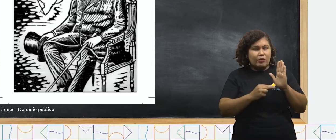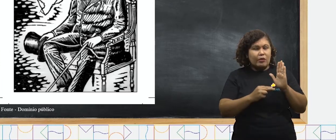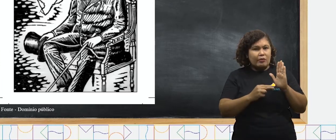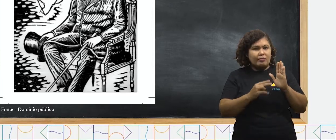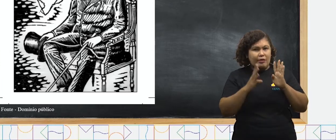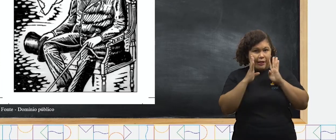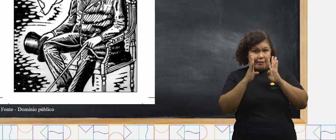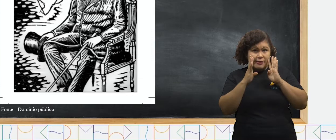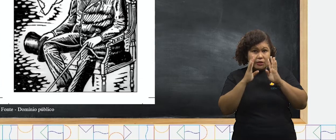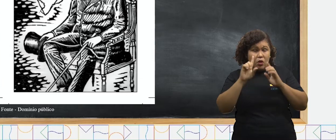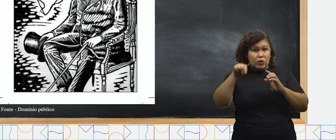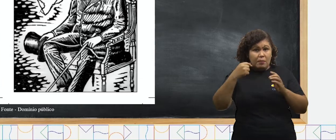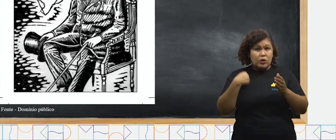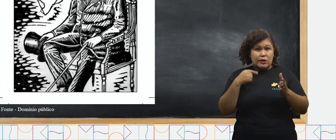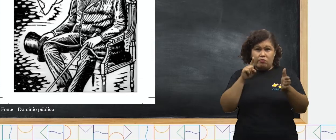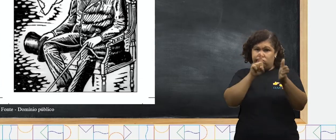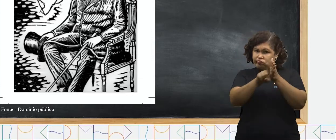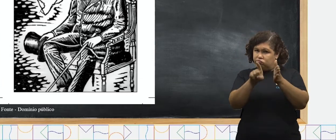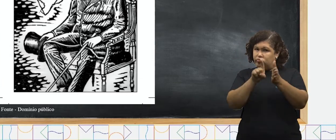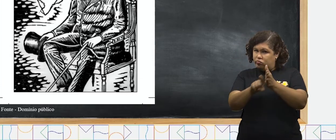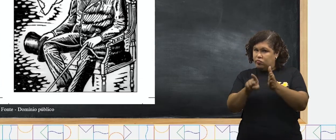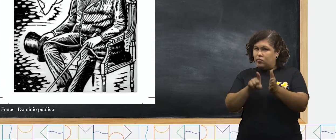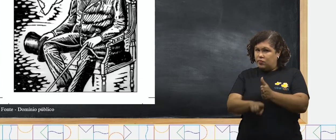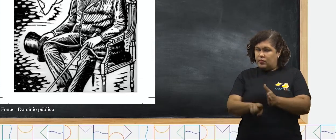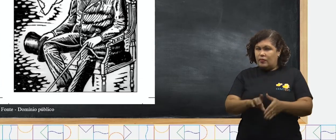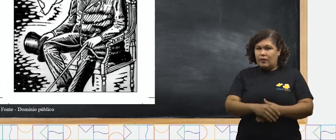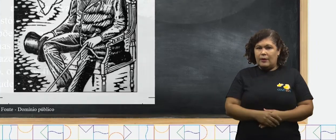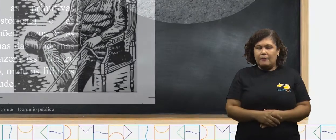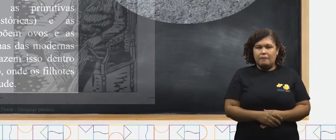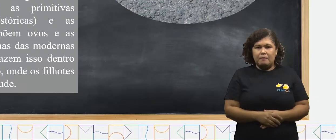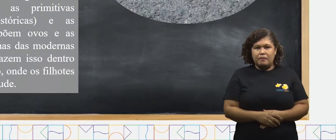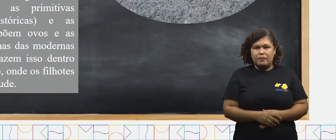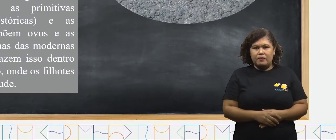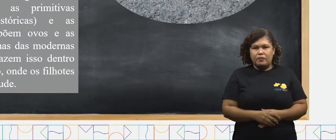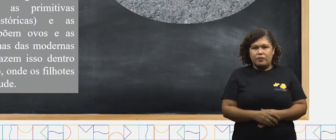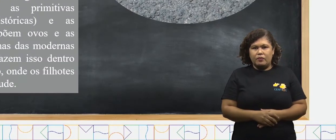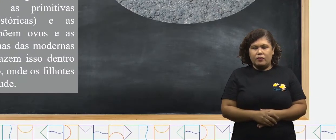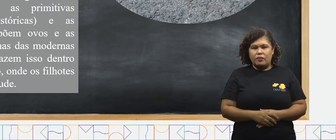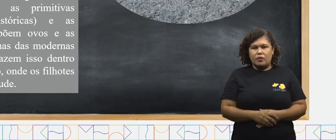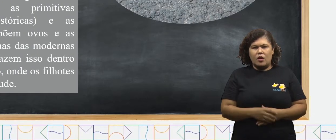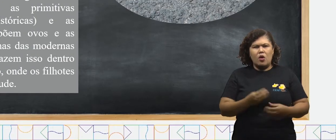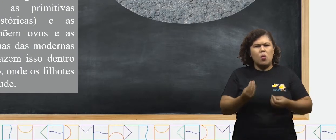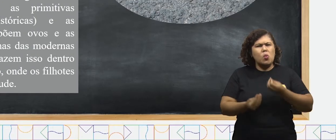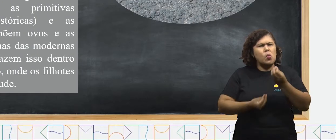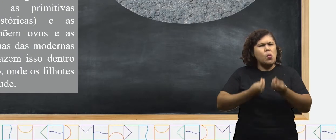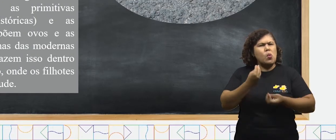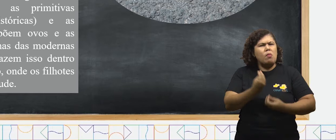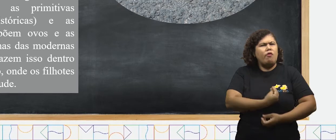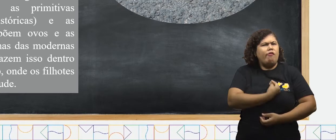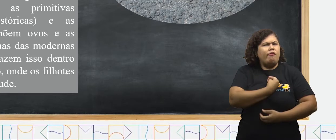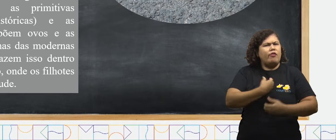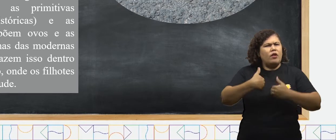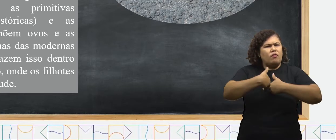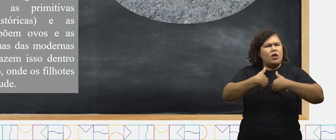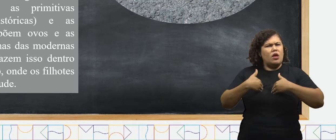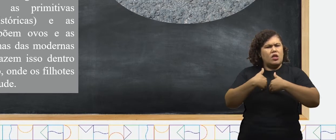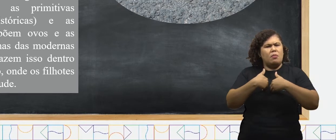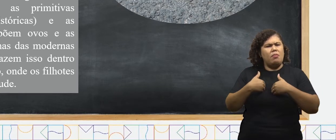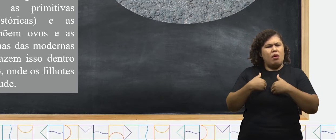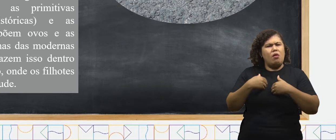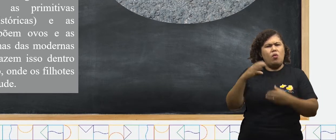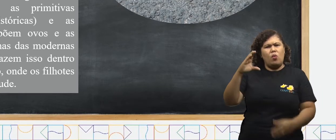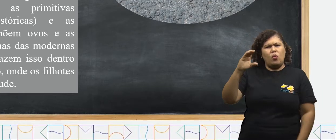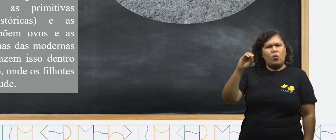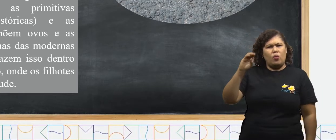atenção, pois eu farei algumas perguntas sobre ele. Como vive o bicho cobra